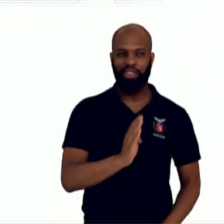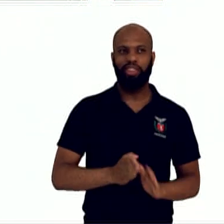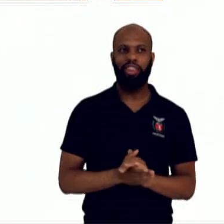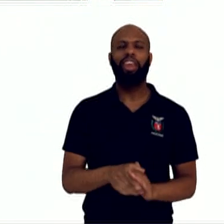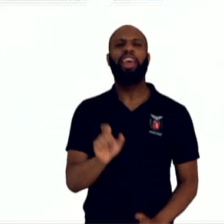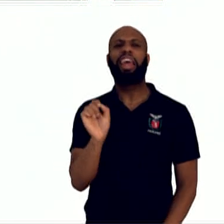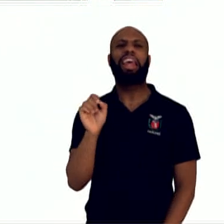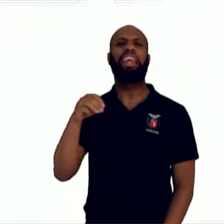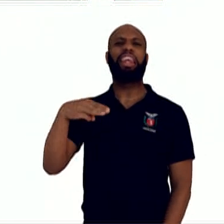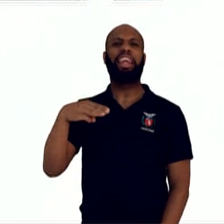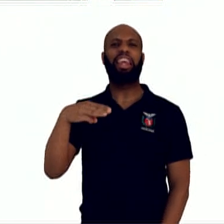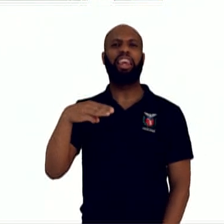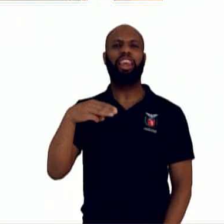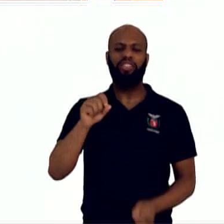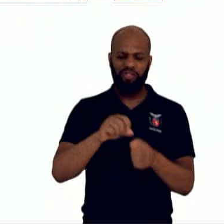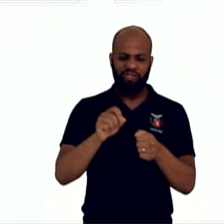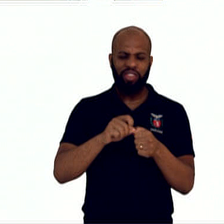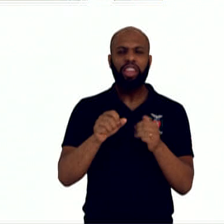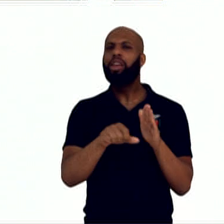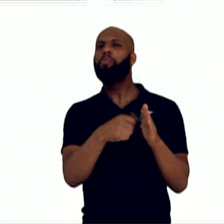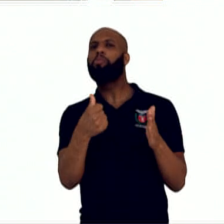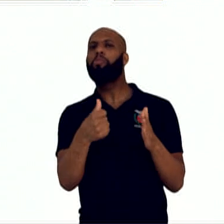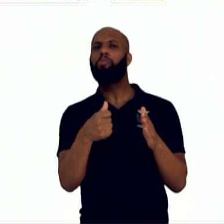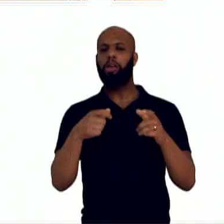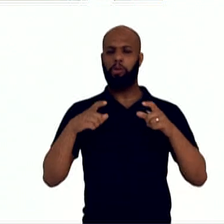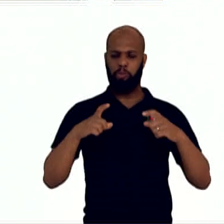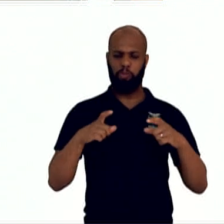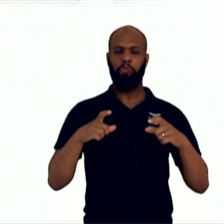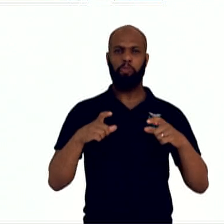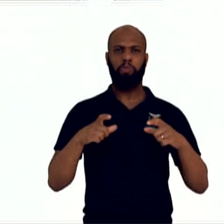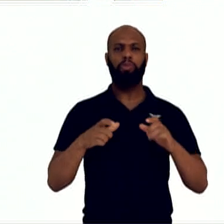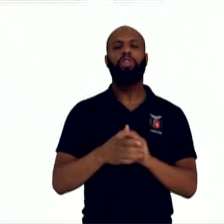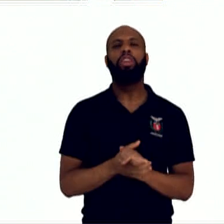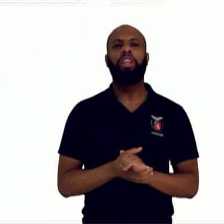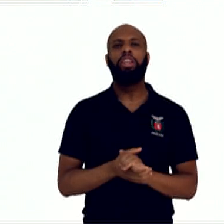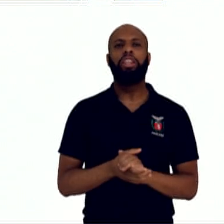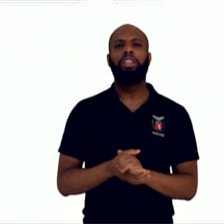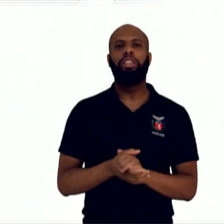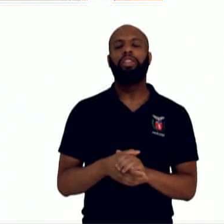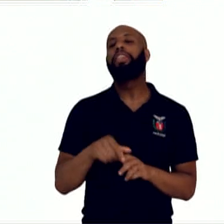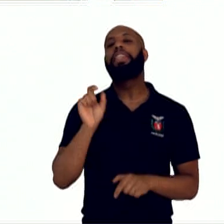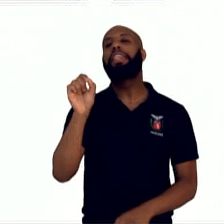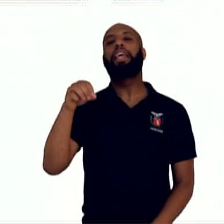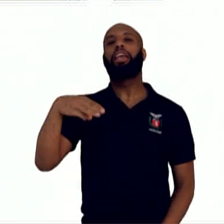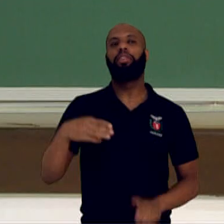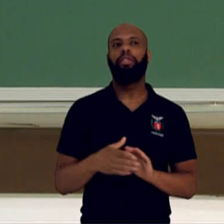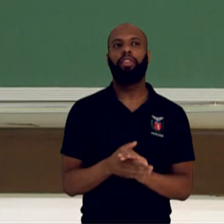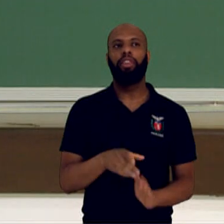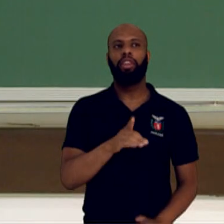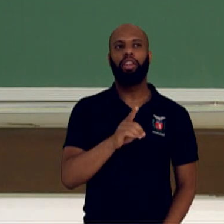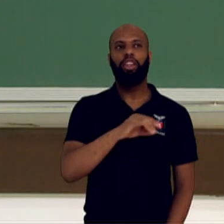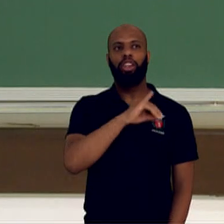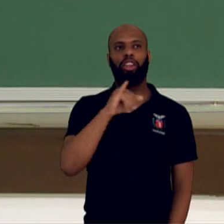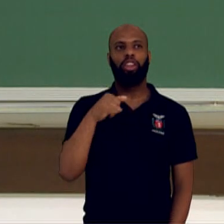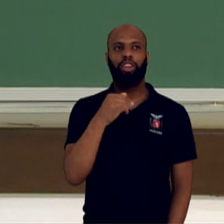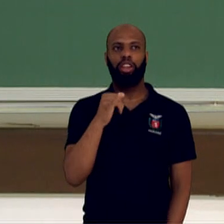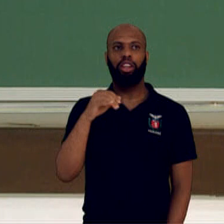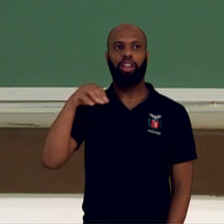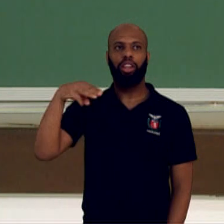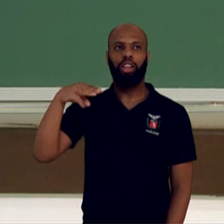gravou este primeiro disco, né, que era um LP de funk, foi o DJ Marlboro, que